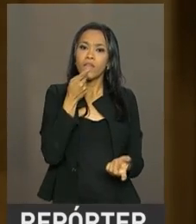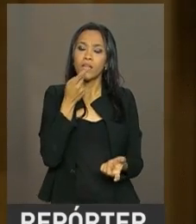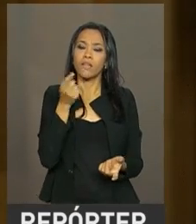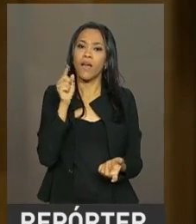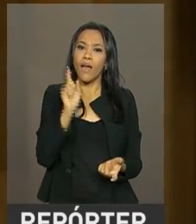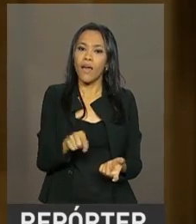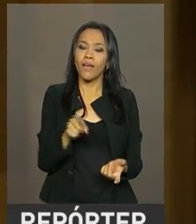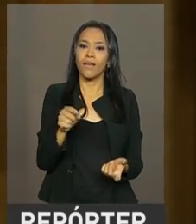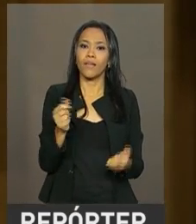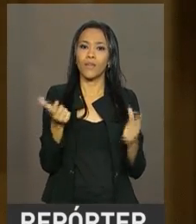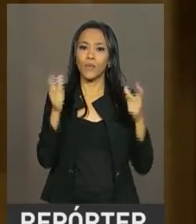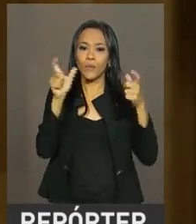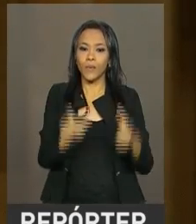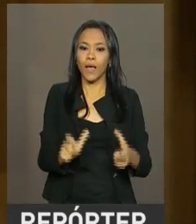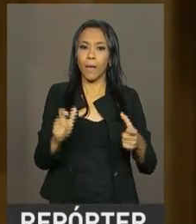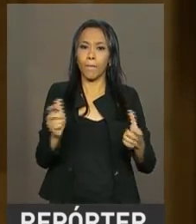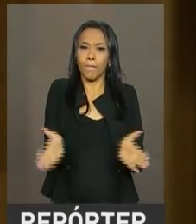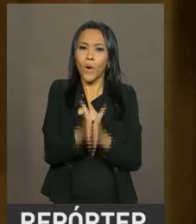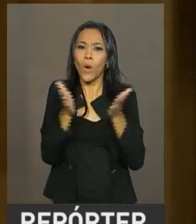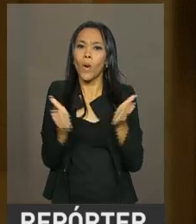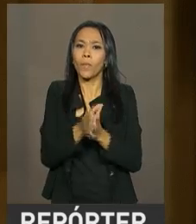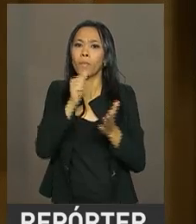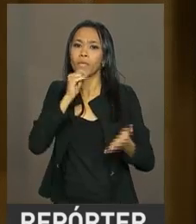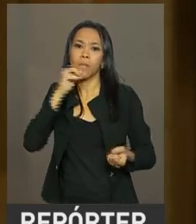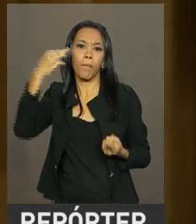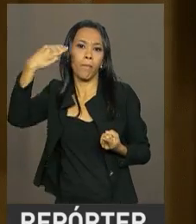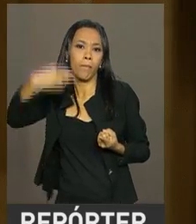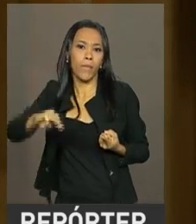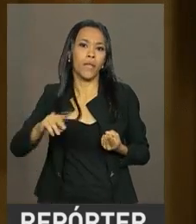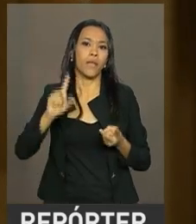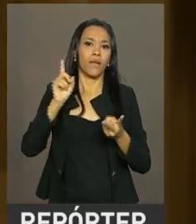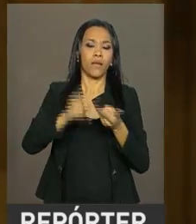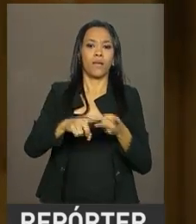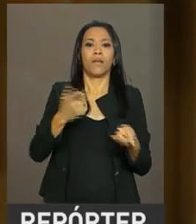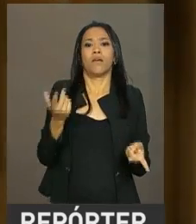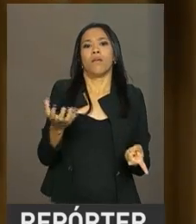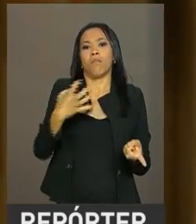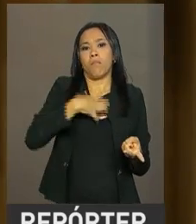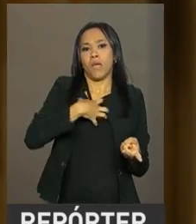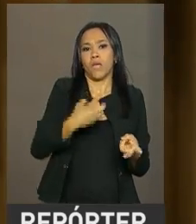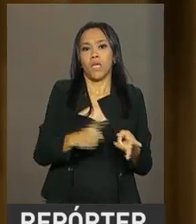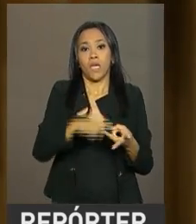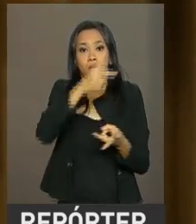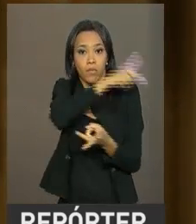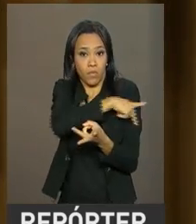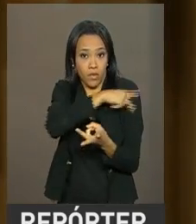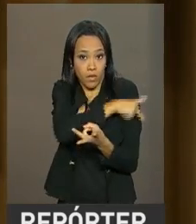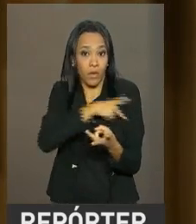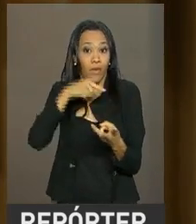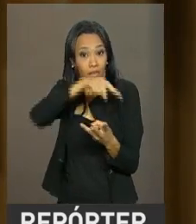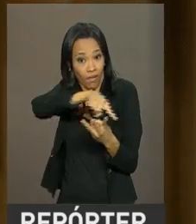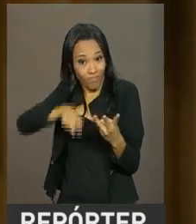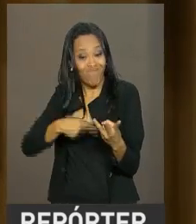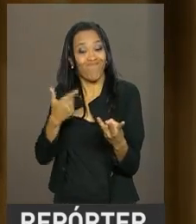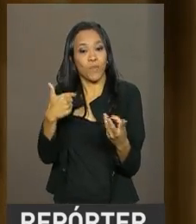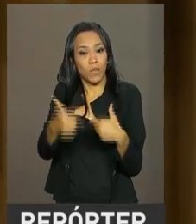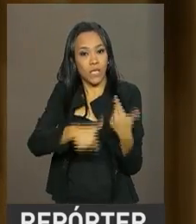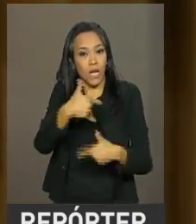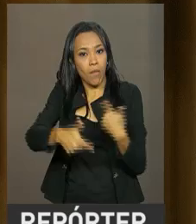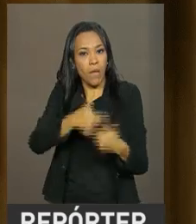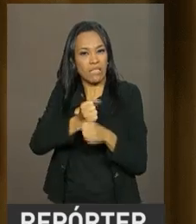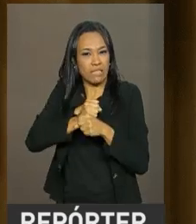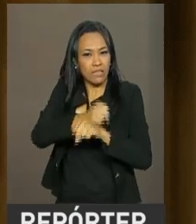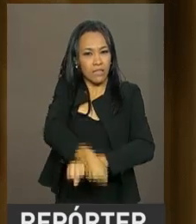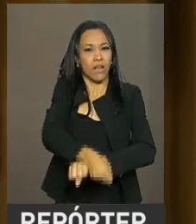regiões pobres do Maranhão Bahia Piauí classicamente o trabalho escravo é mais